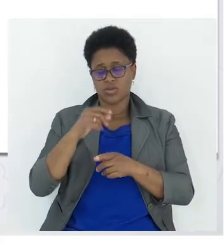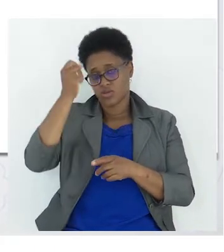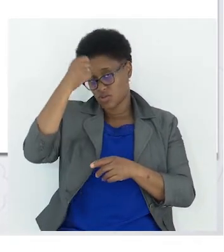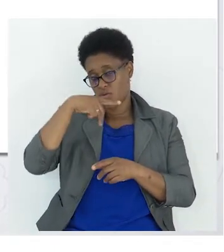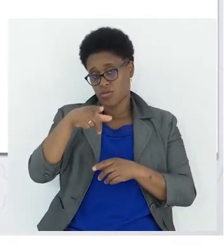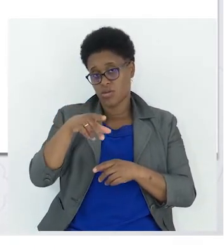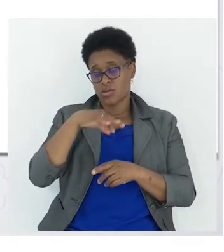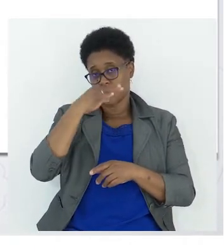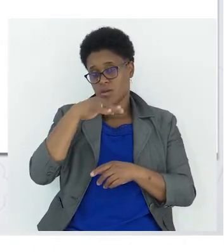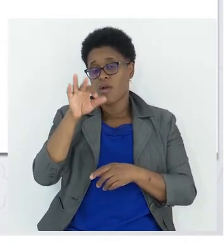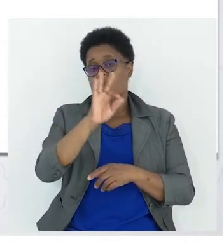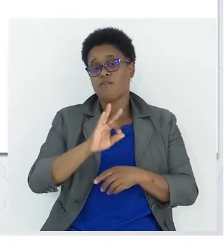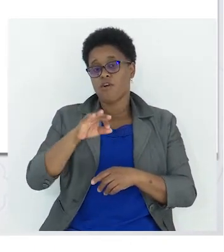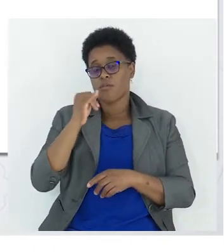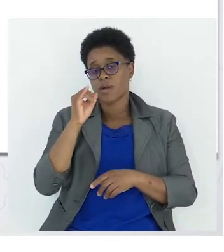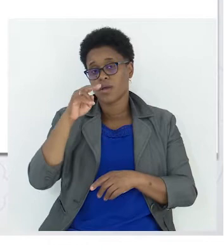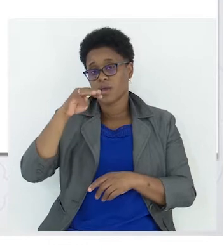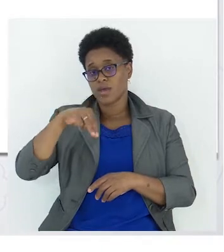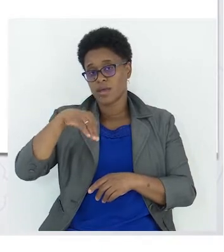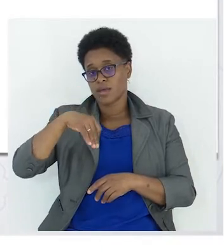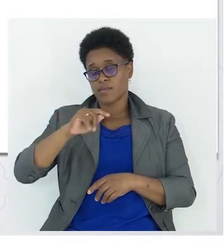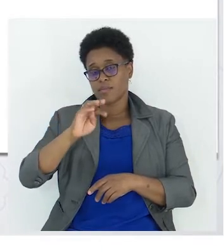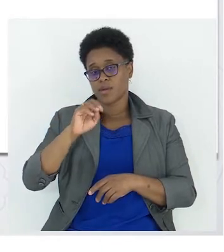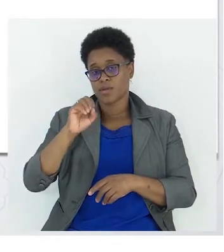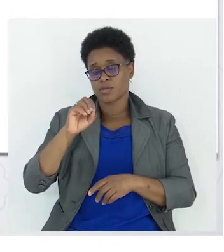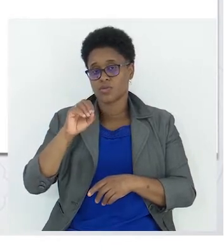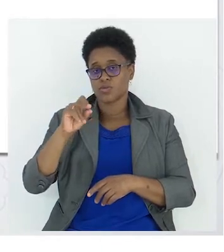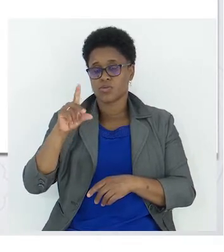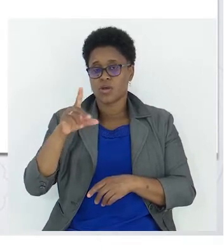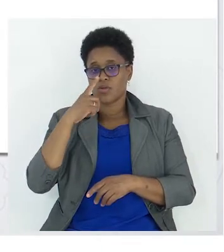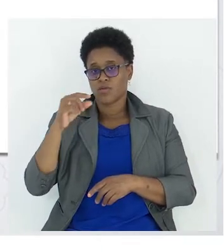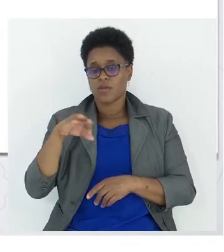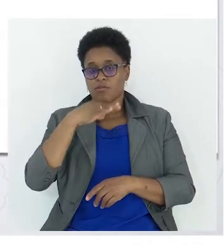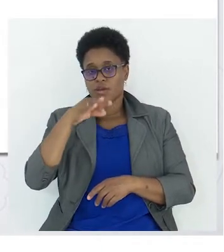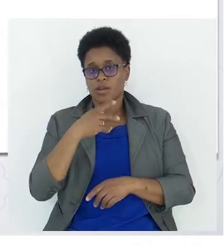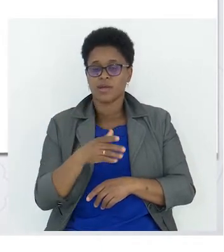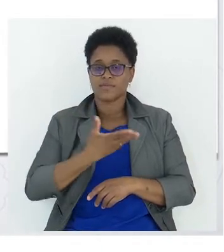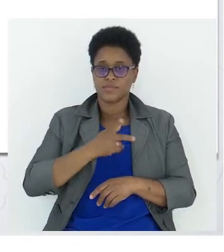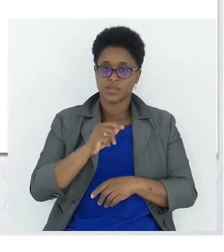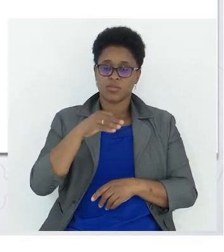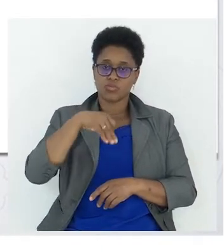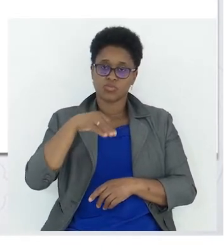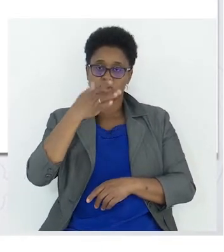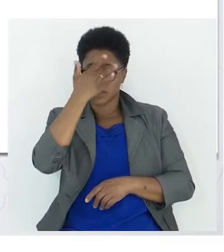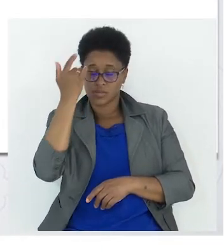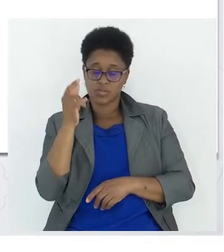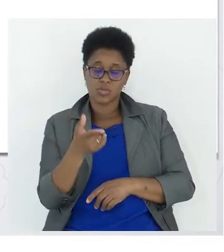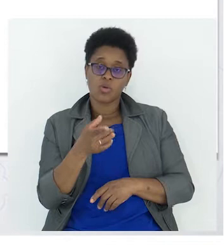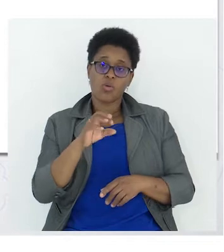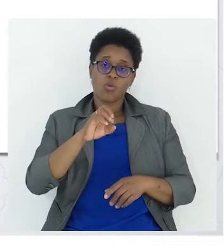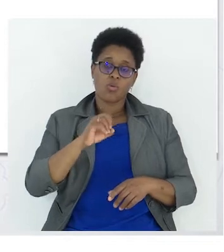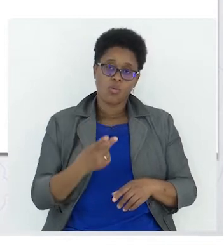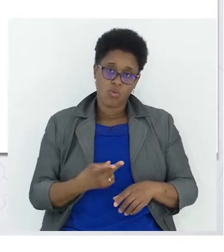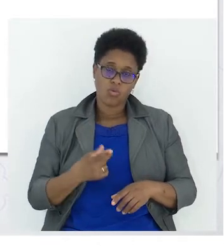do verbo falar. Tá bem? De preposição simples. Ou então,